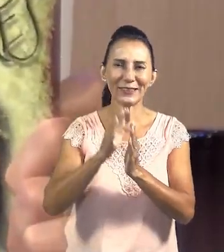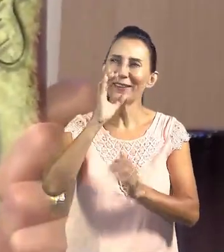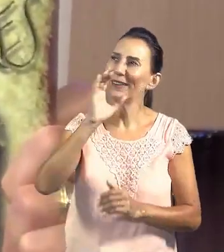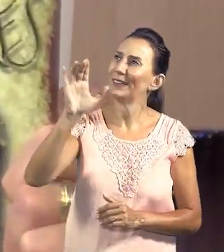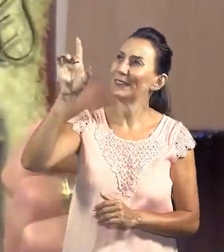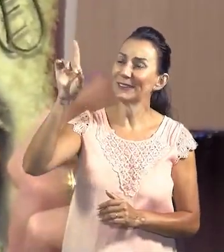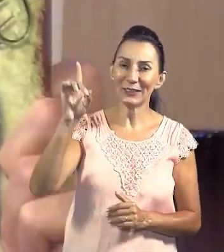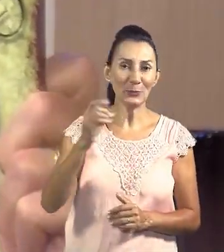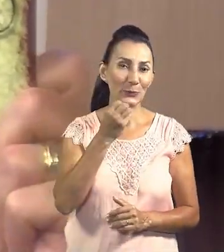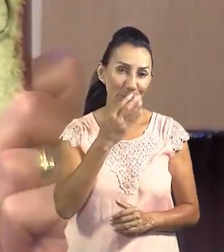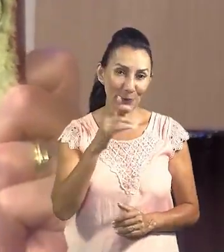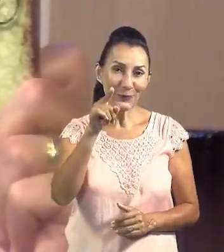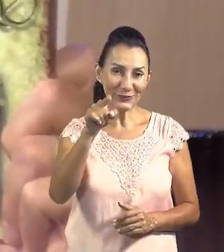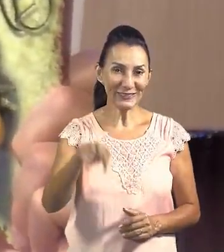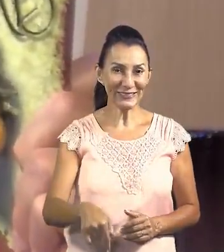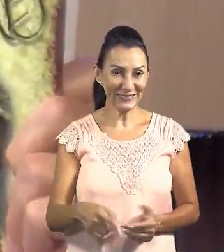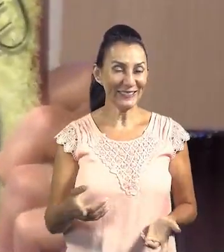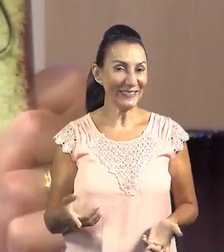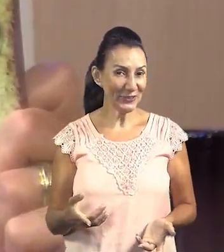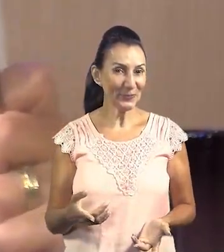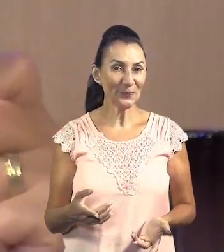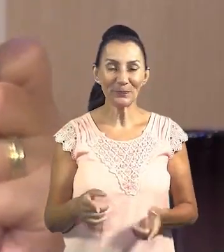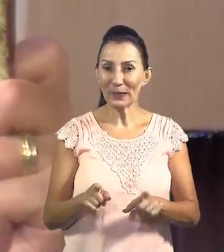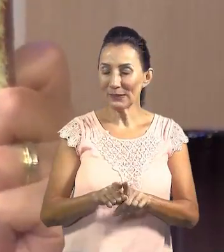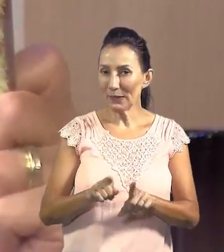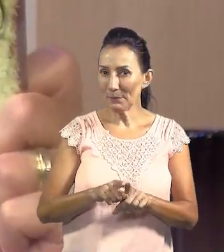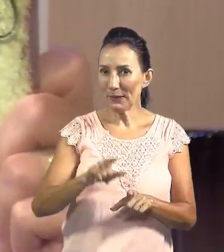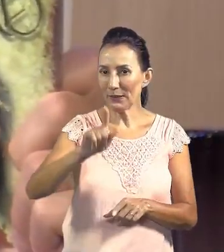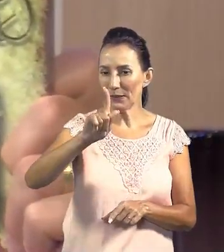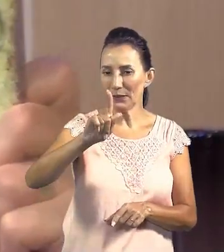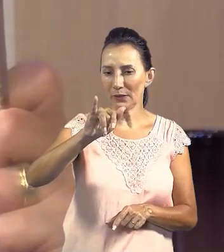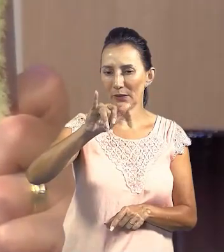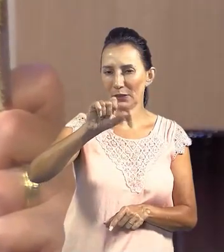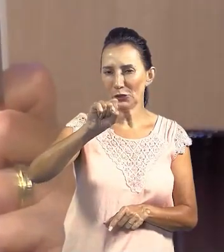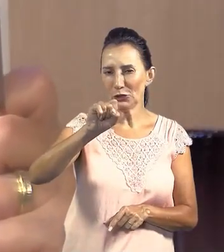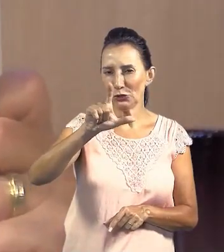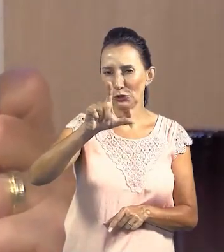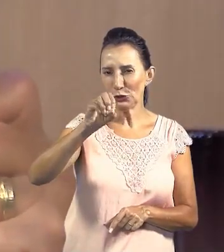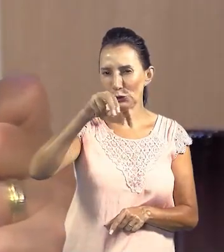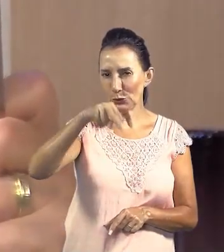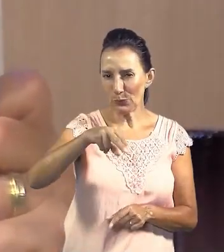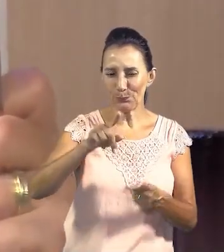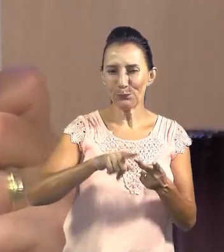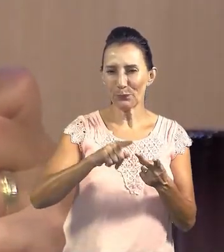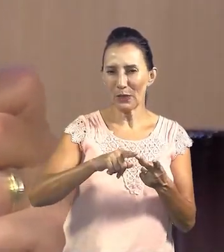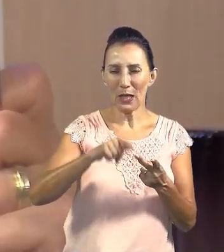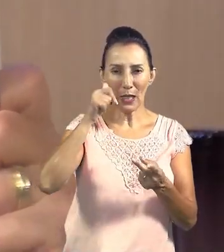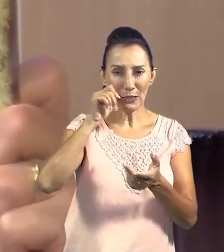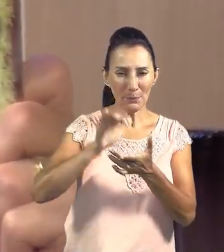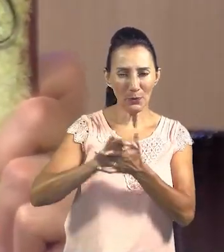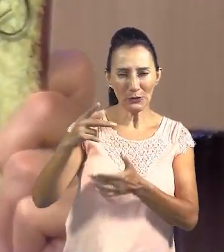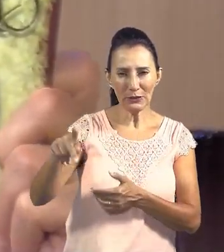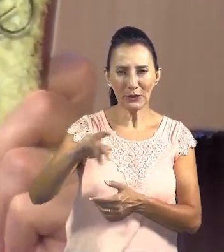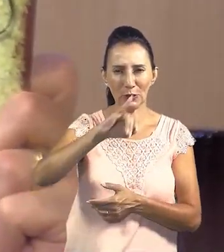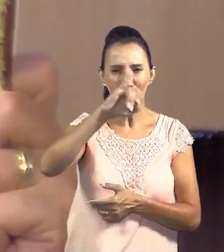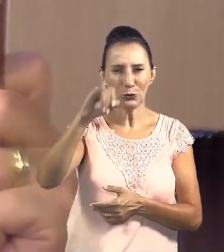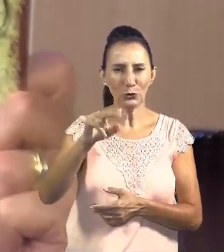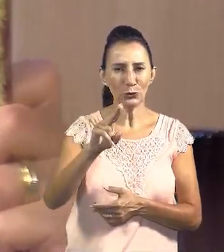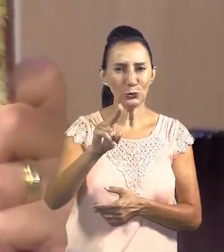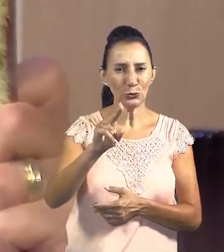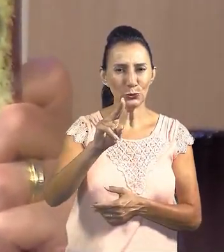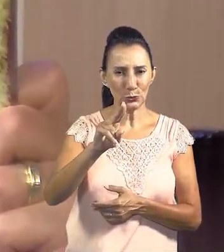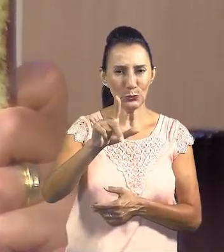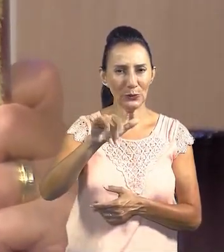a Deus. Vai ser muito bom ter você aqui. Temos o Gislon, pastor, e a doutora Juliana, sua esposa,